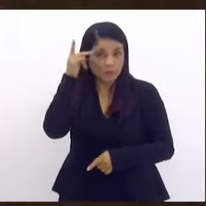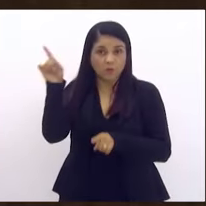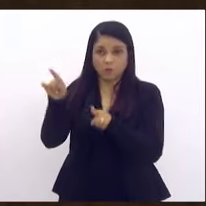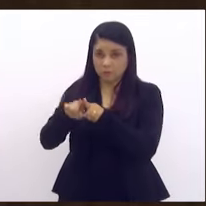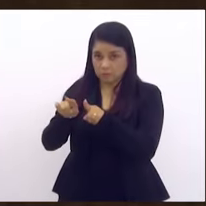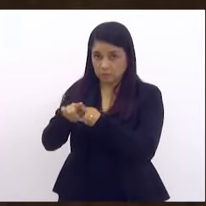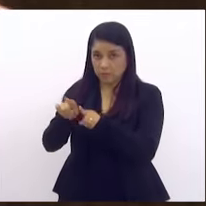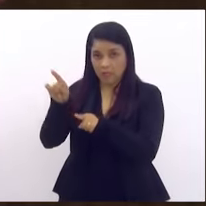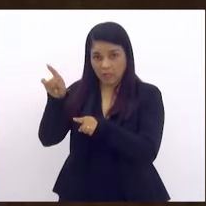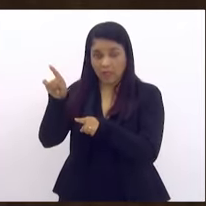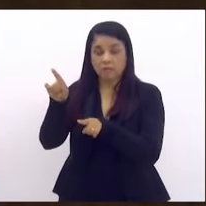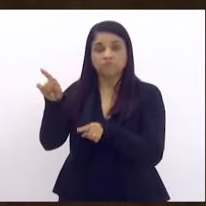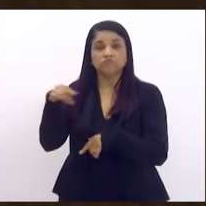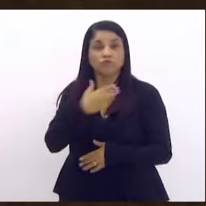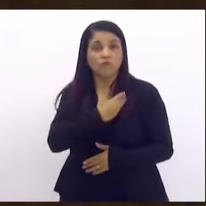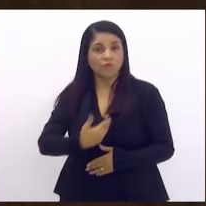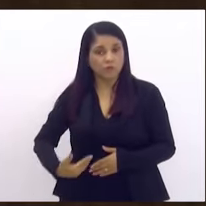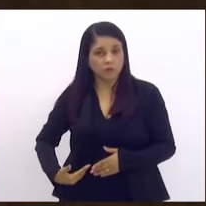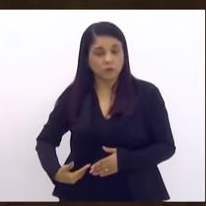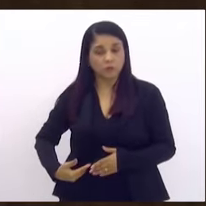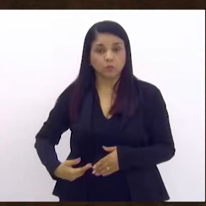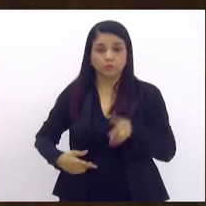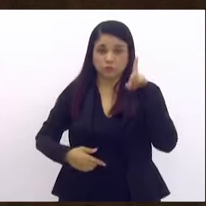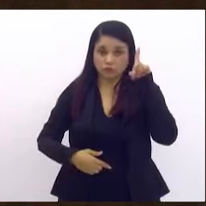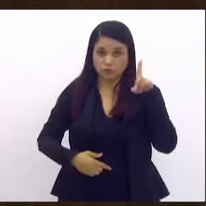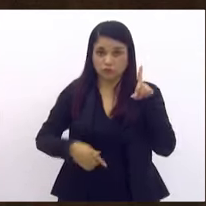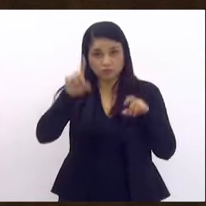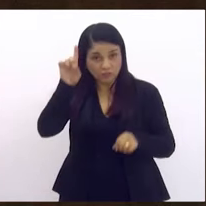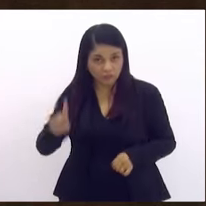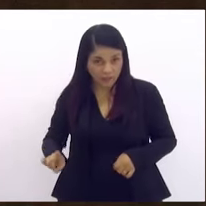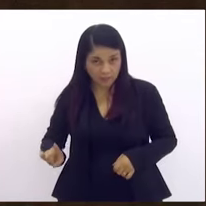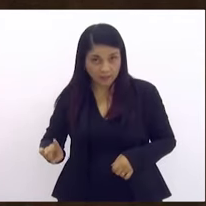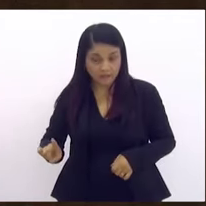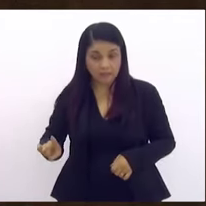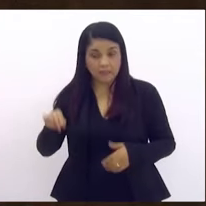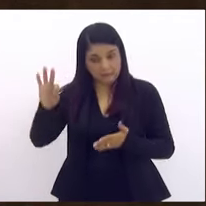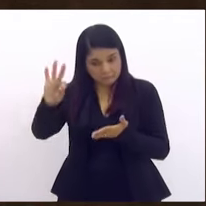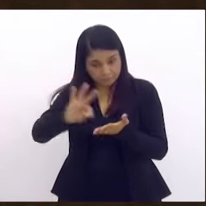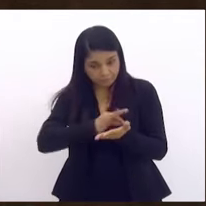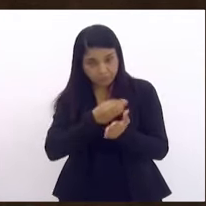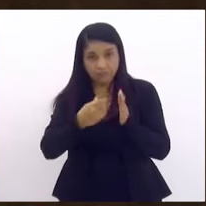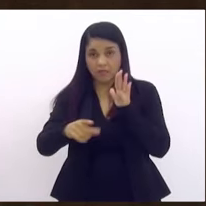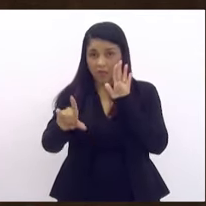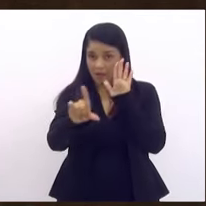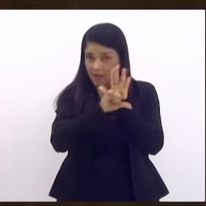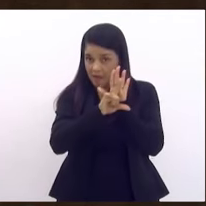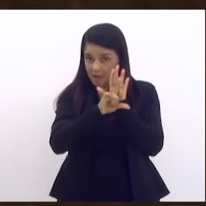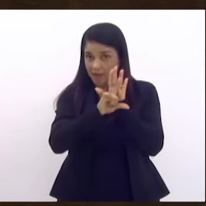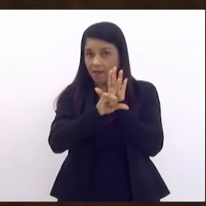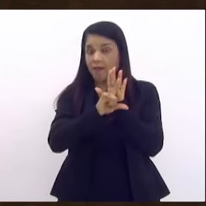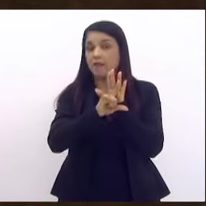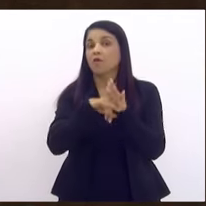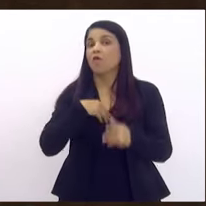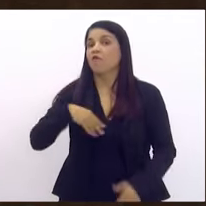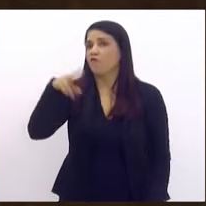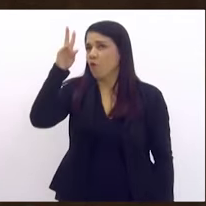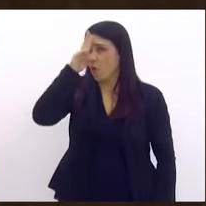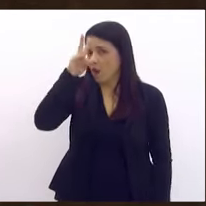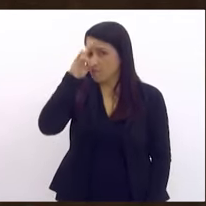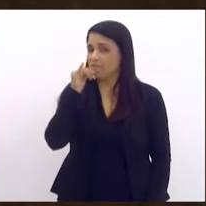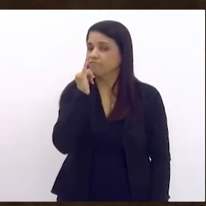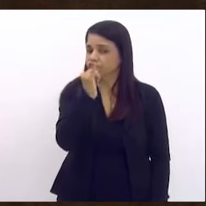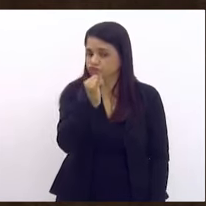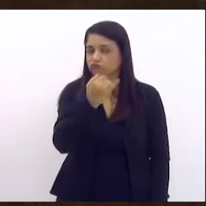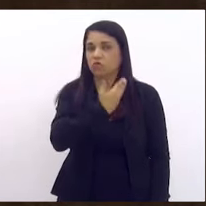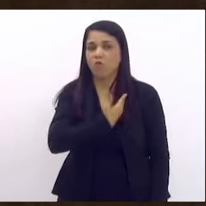do lado mais conservador da direita ele quando sancionou essa lei aliás eu vou lembrar isso quando eu falar com o governador Cláudio